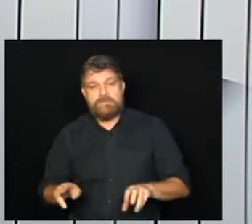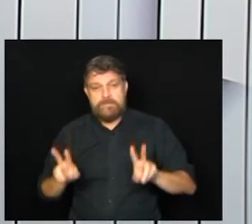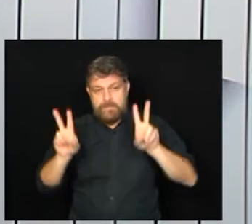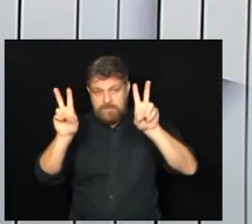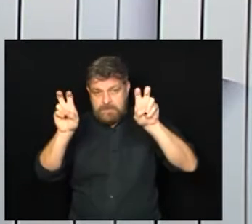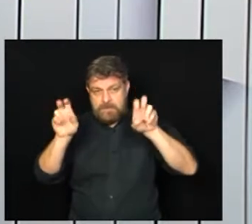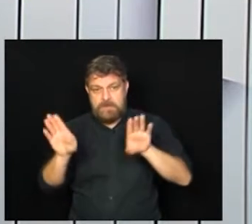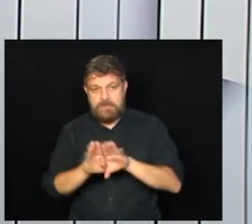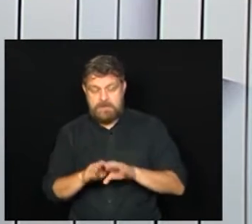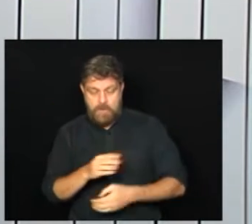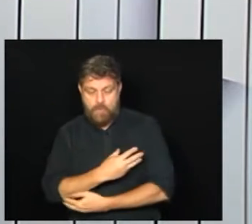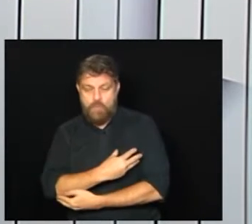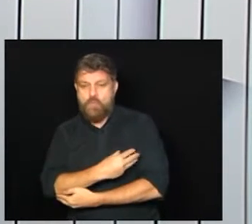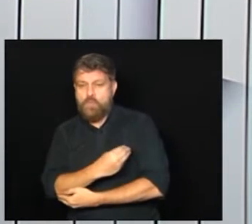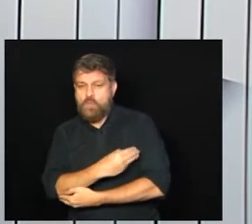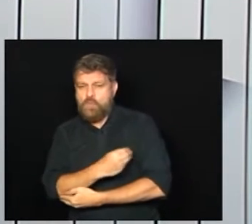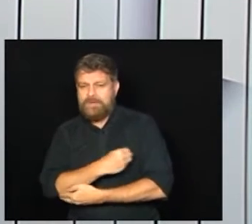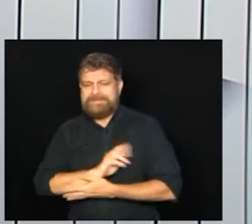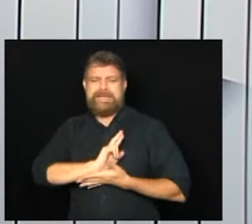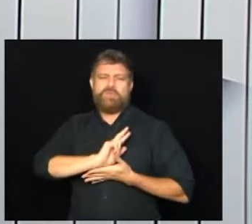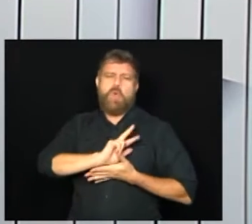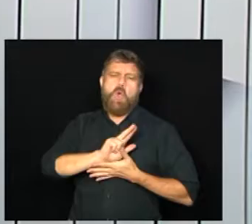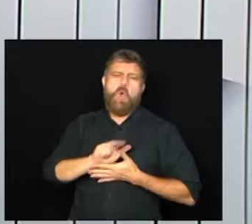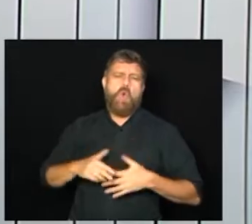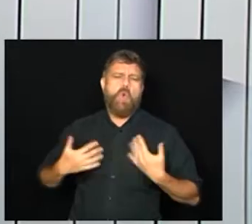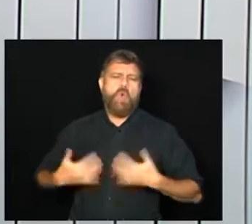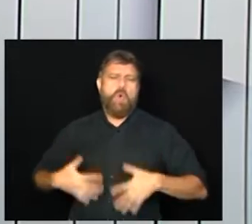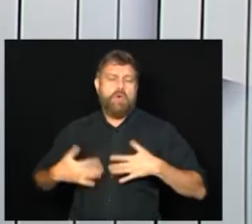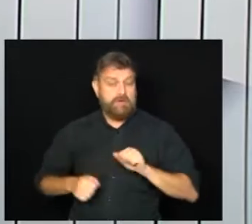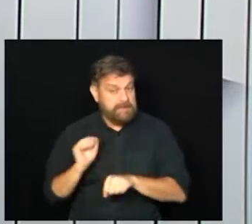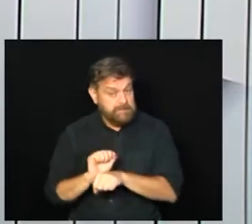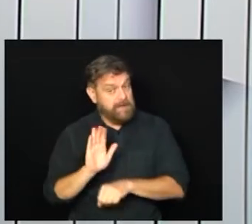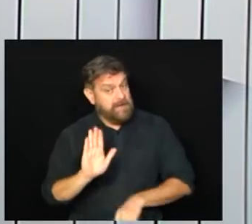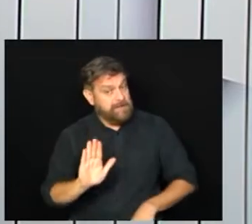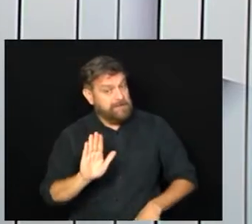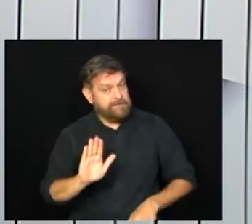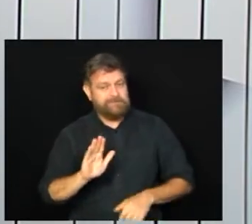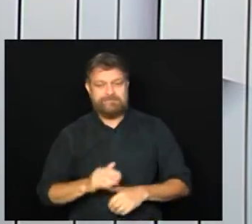sobre aleitamento materno. Tem muitos assuntos. Não saia daí.